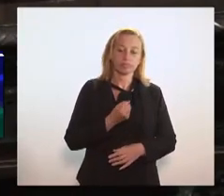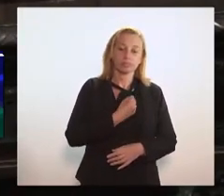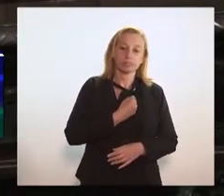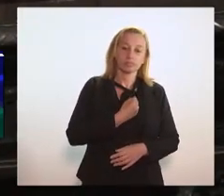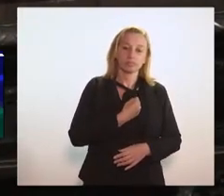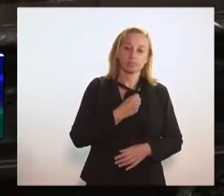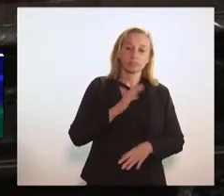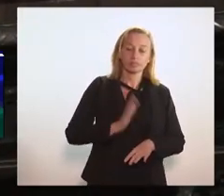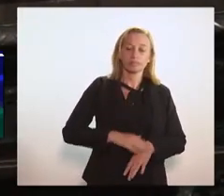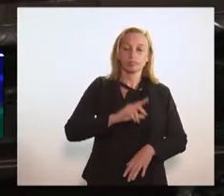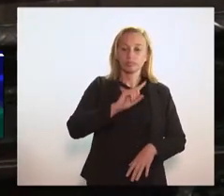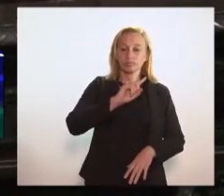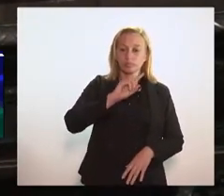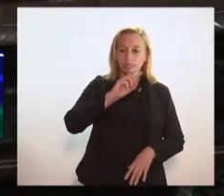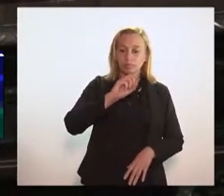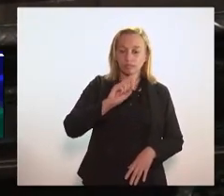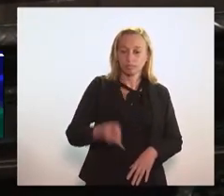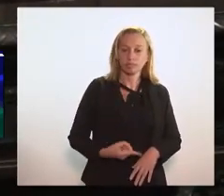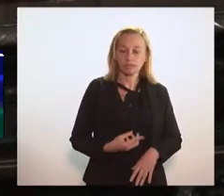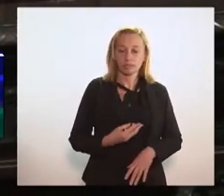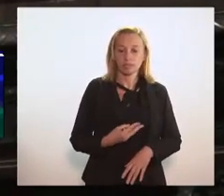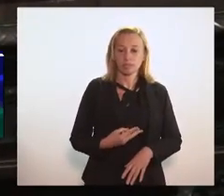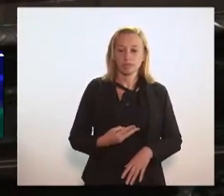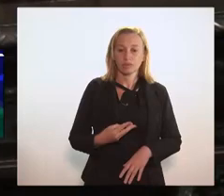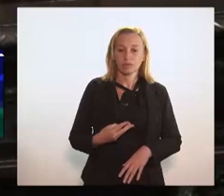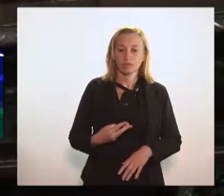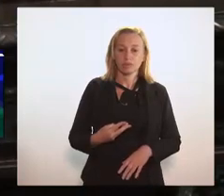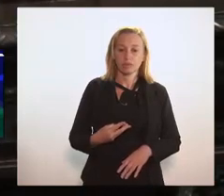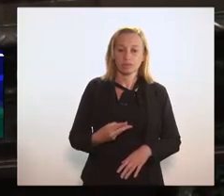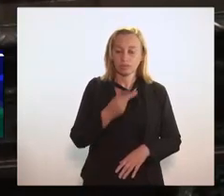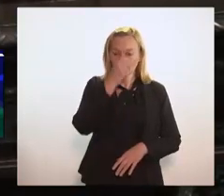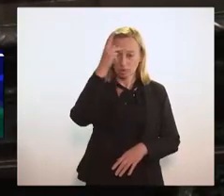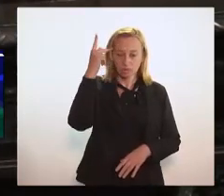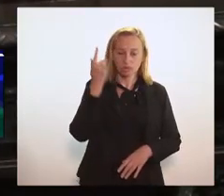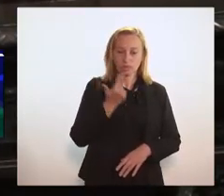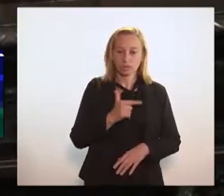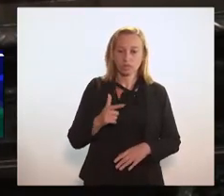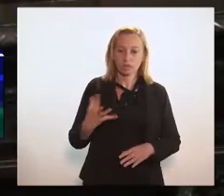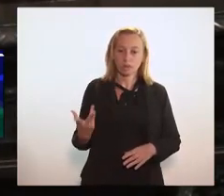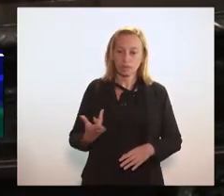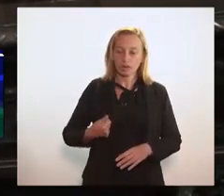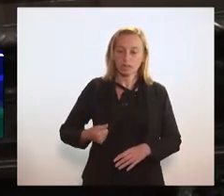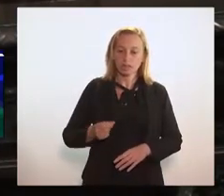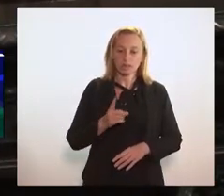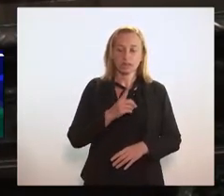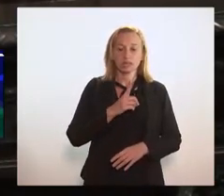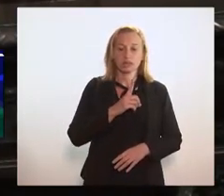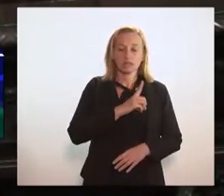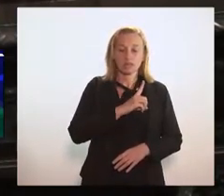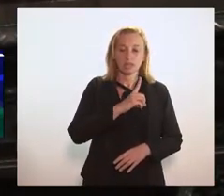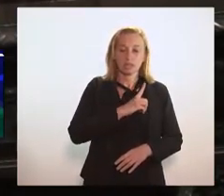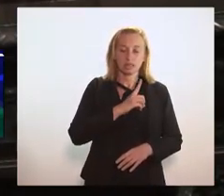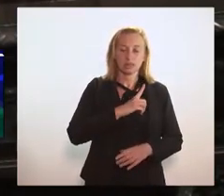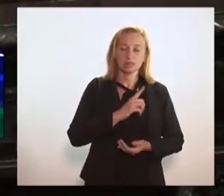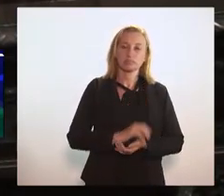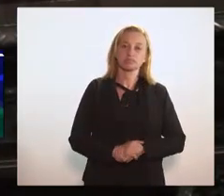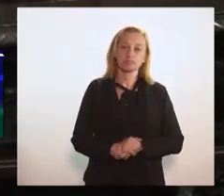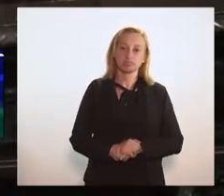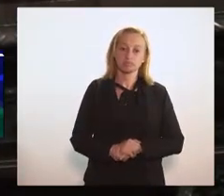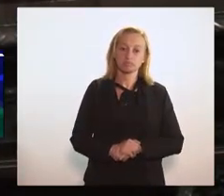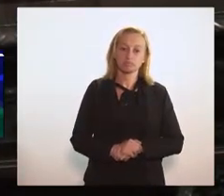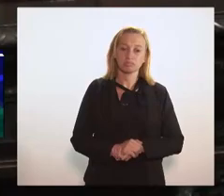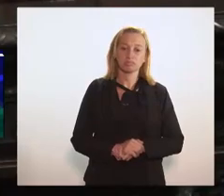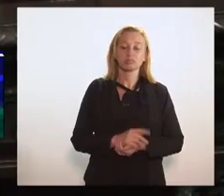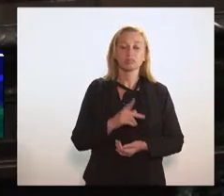de habitantes, que ainda não seja uma delegacia adequada pelo programa Delegacia Legal. Tive na